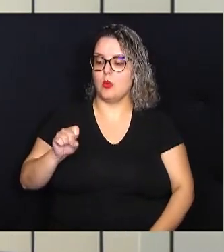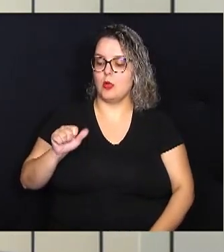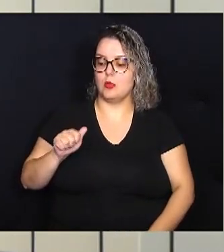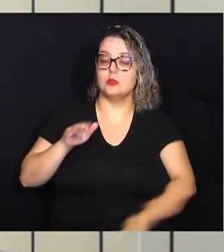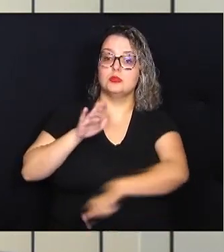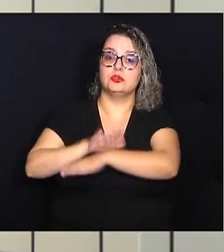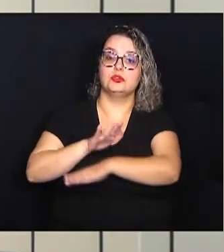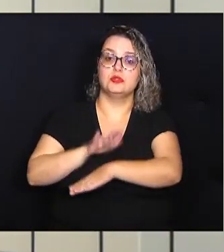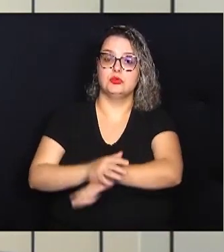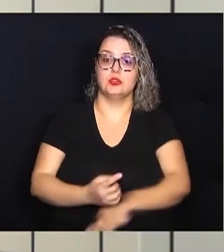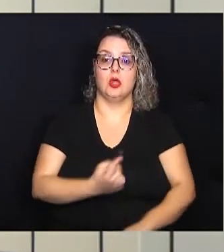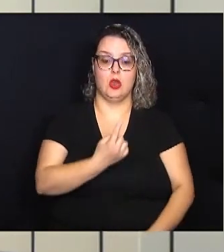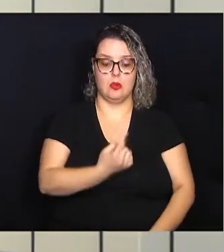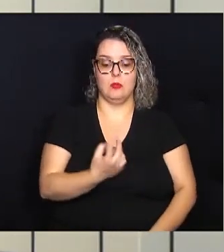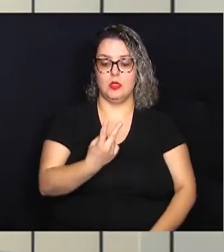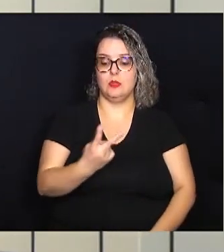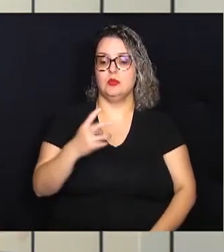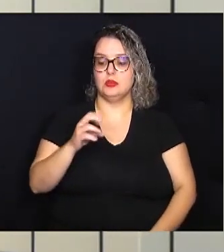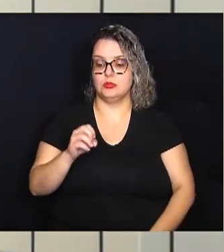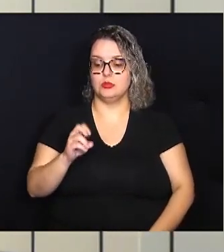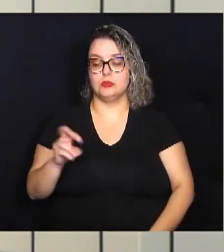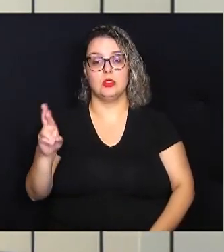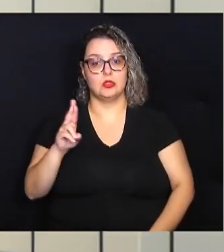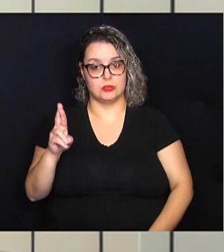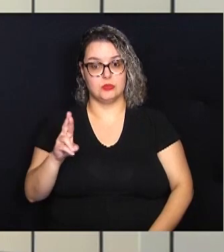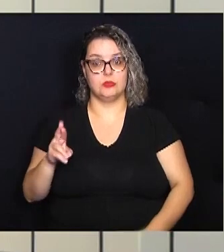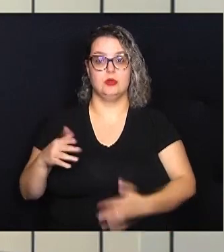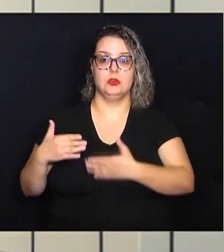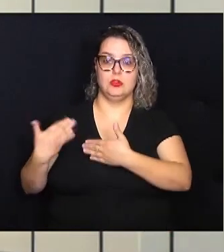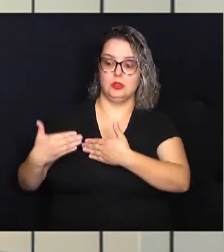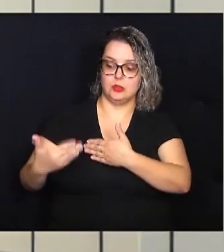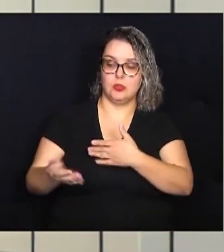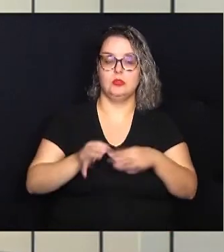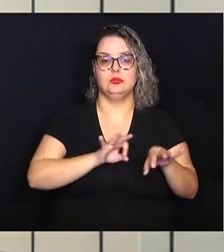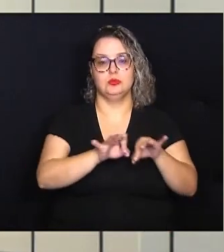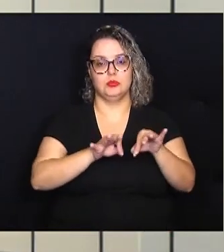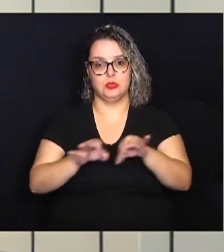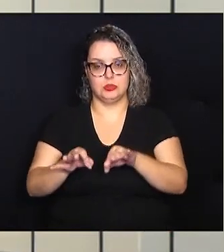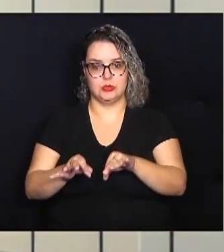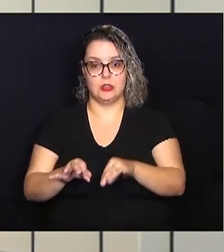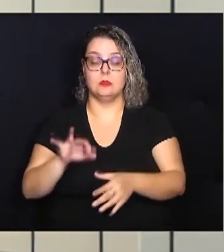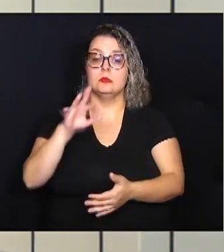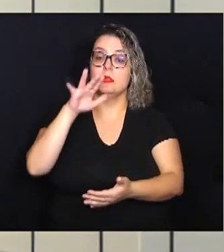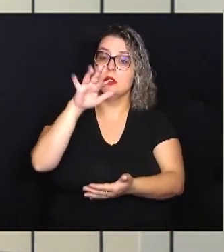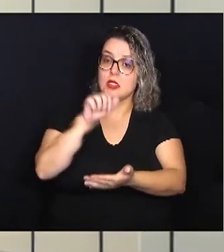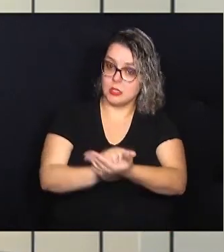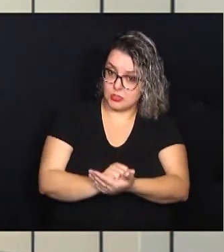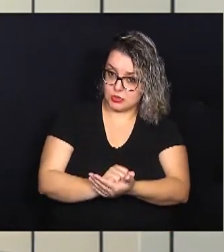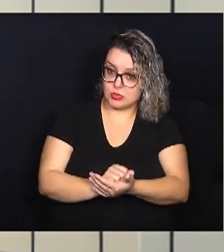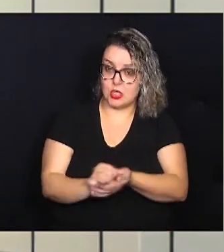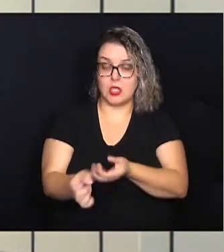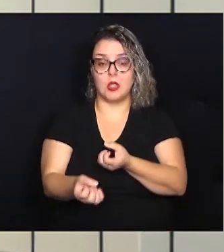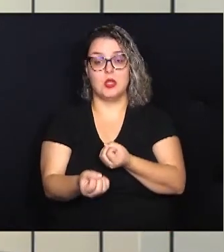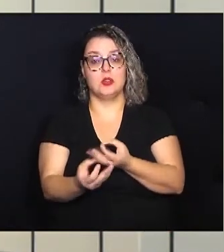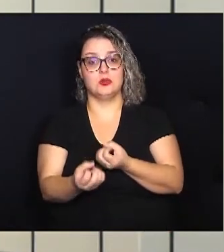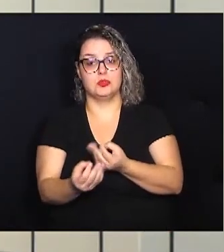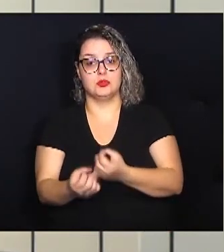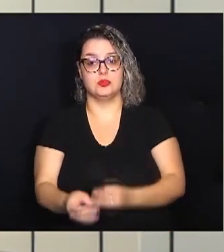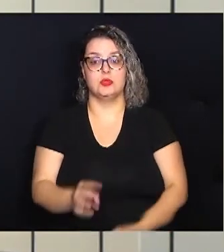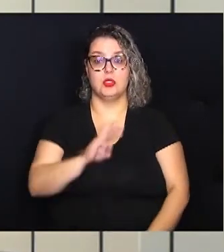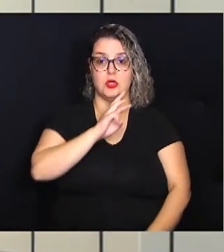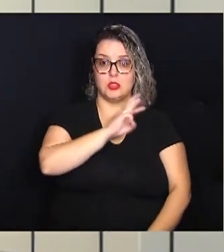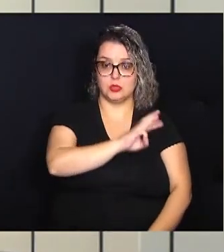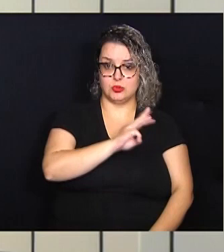valor de R$ 1.200 ao longo do projeto. Inscrições e informações no